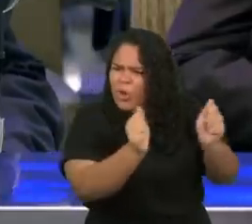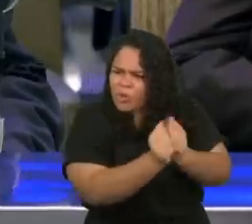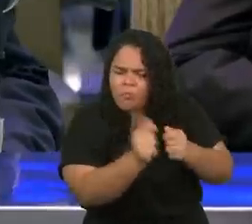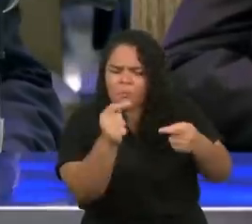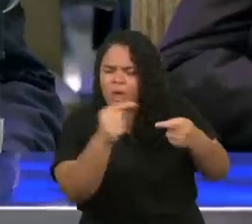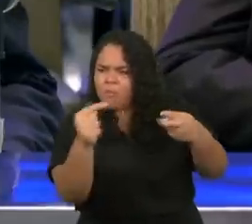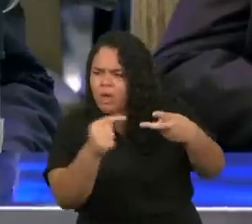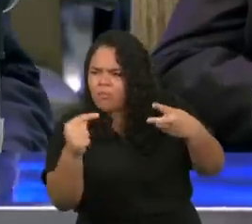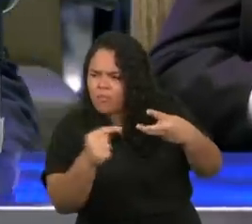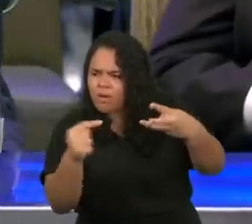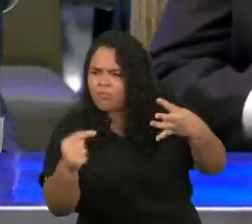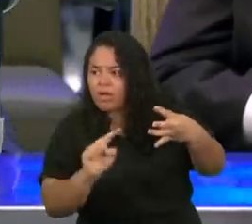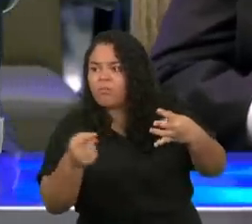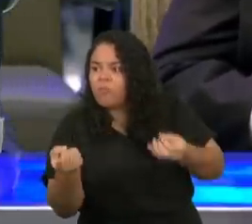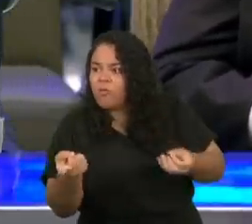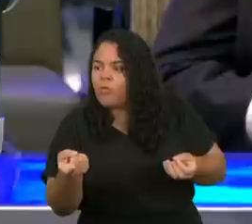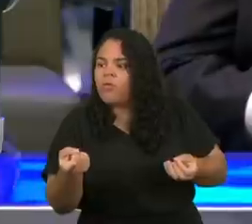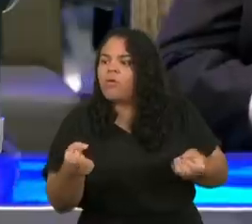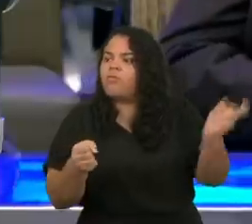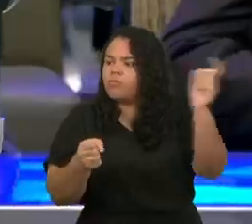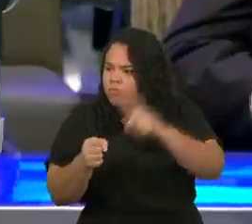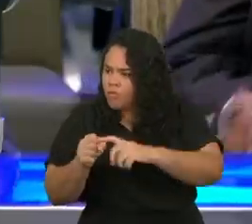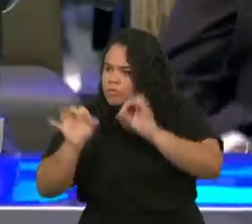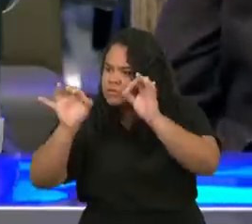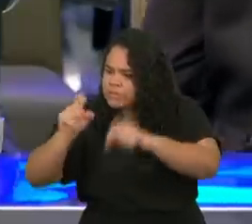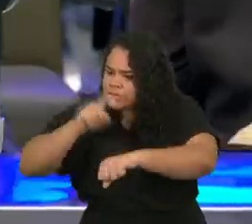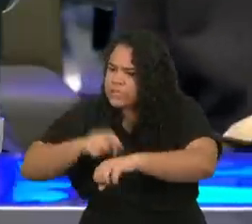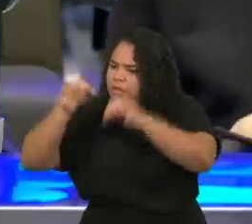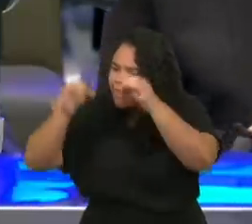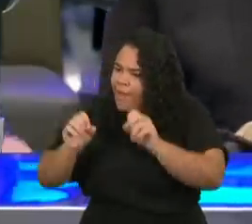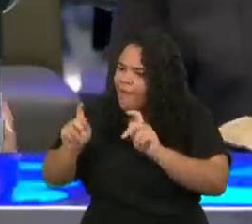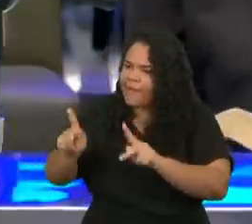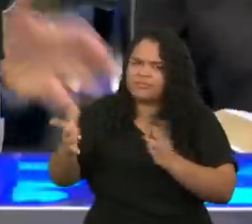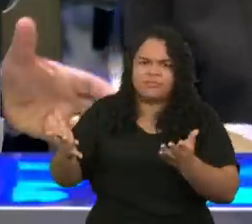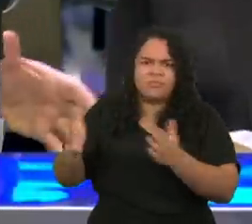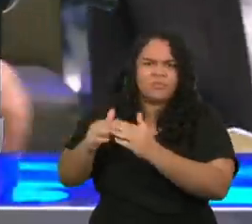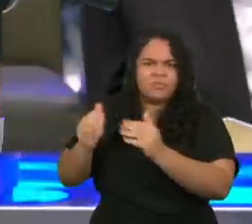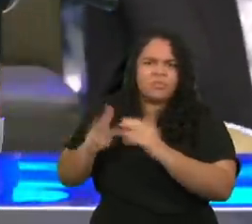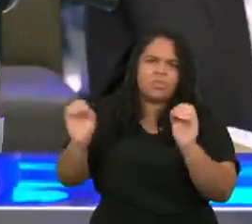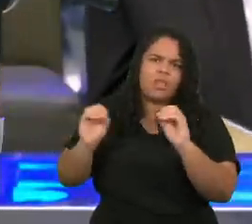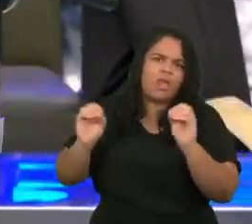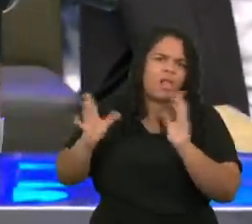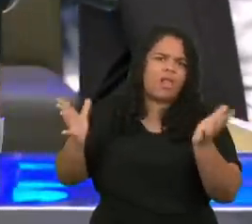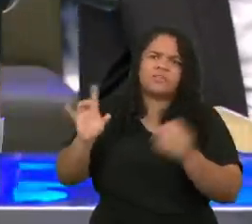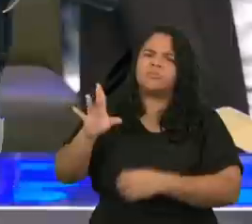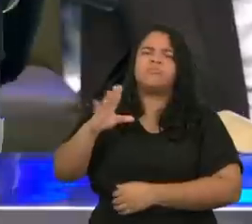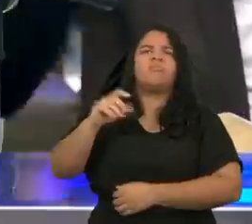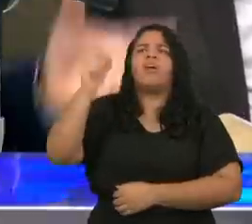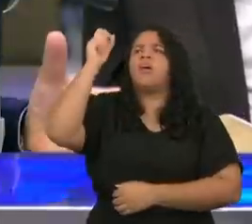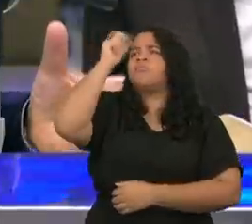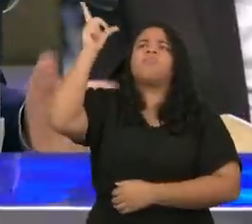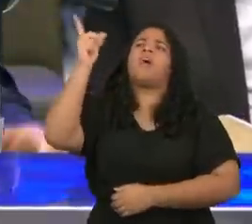pais não é isso e às vezes até diz que o pai e a mãe é chata porque é